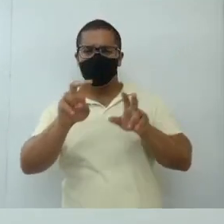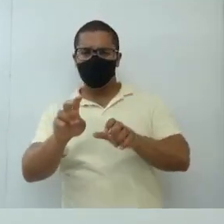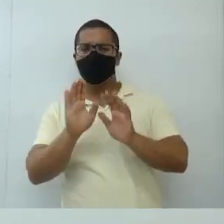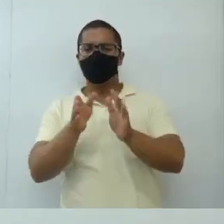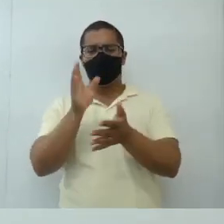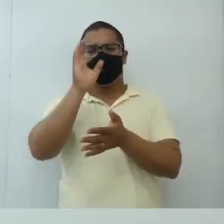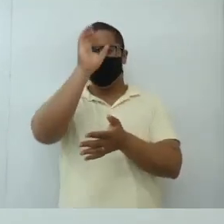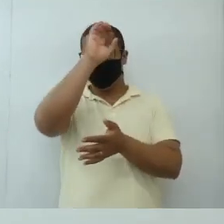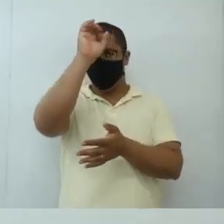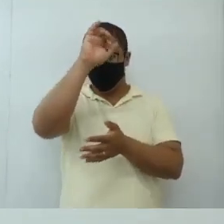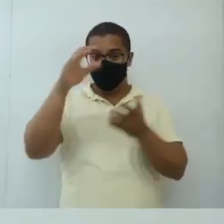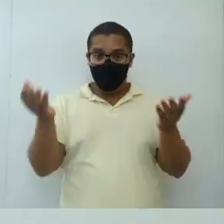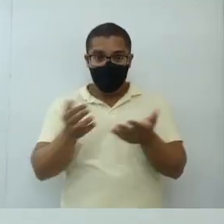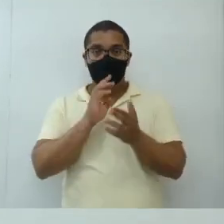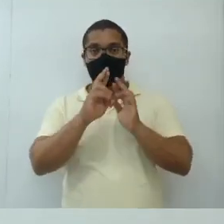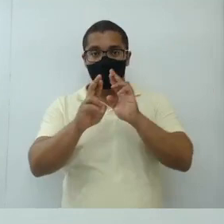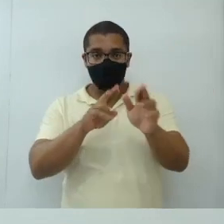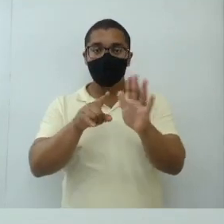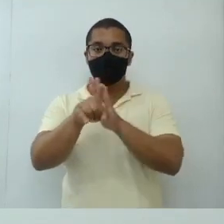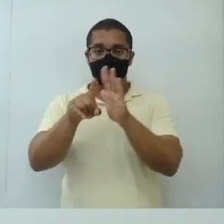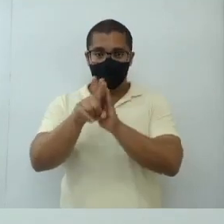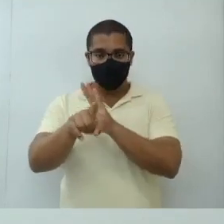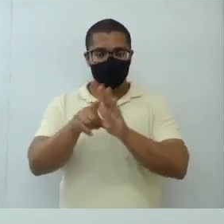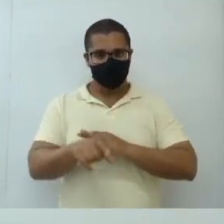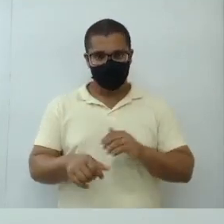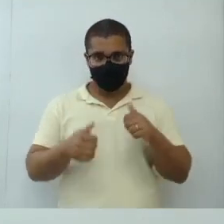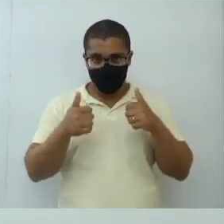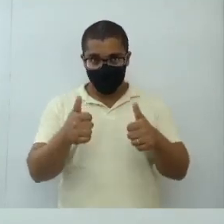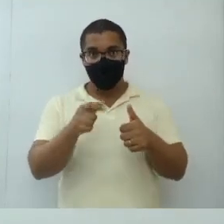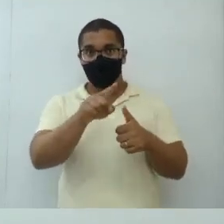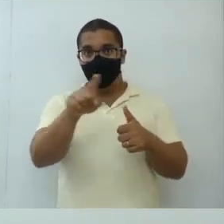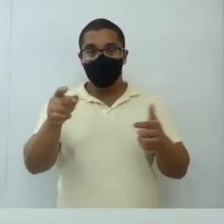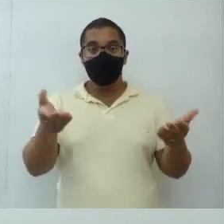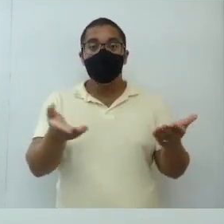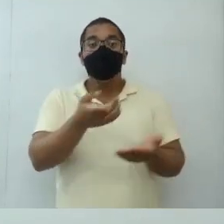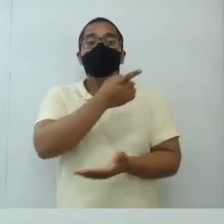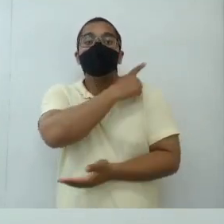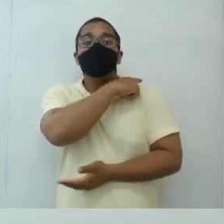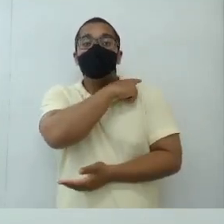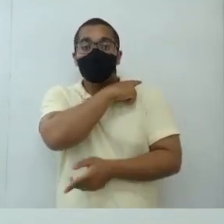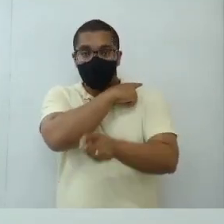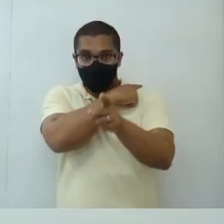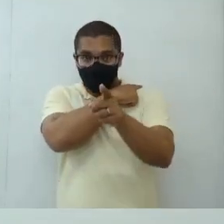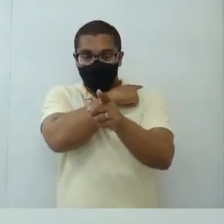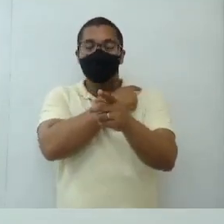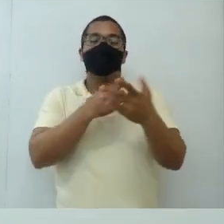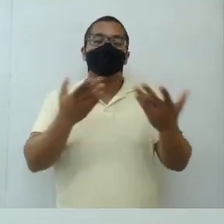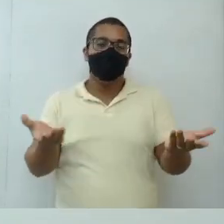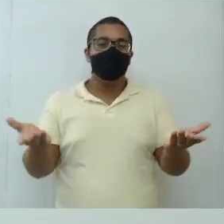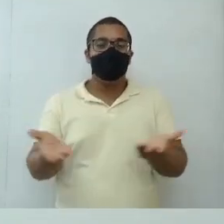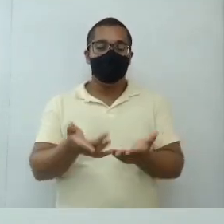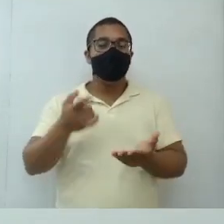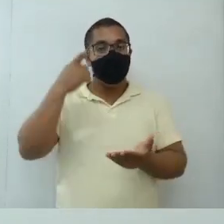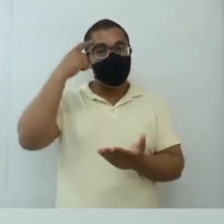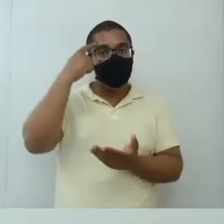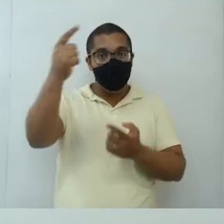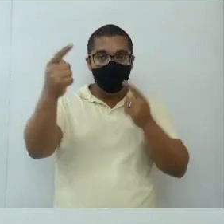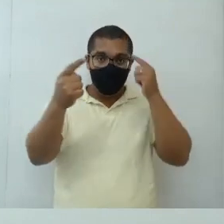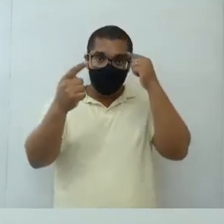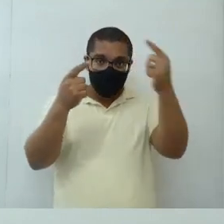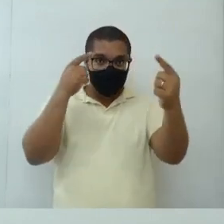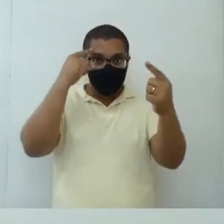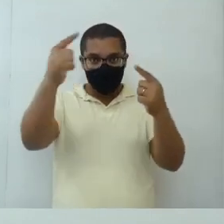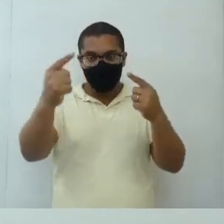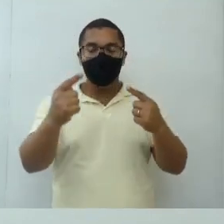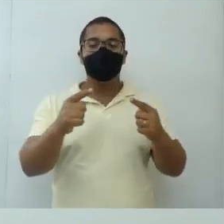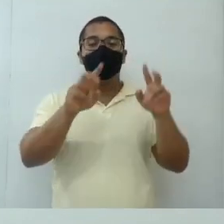respondendo alguns exercícios tão se liga aí você que é aluno do primeiro ano que a gente vai fazer uma retomada do que a gente já trabalhou